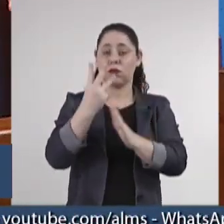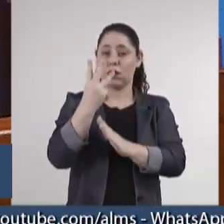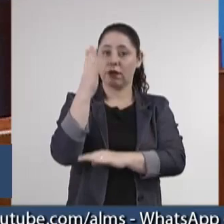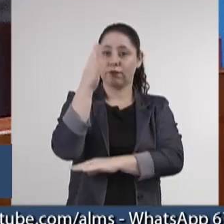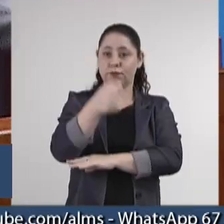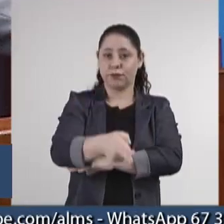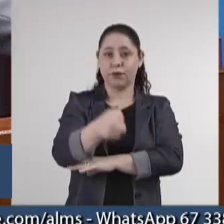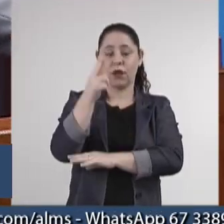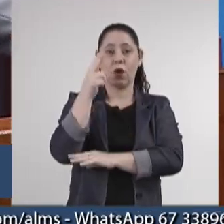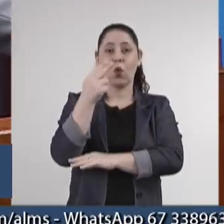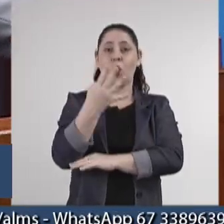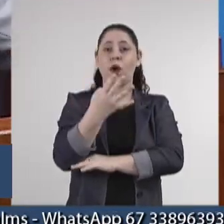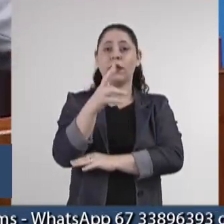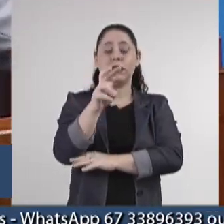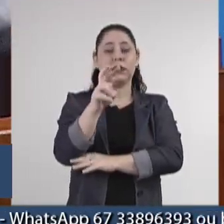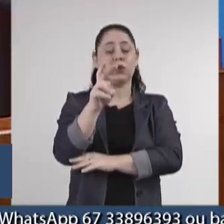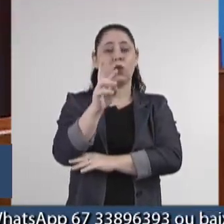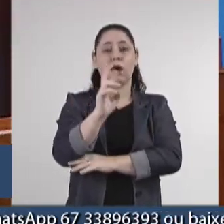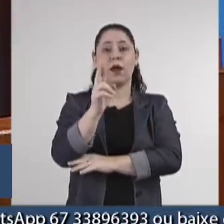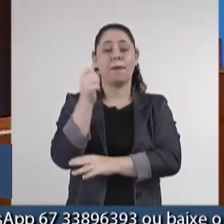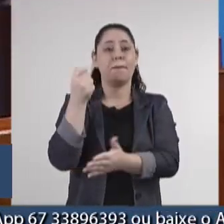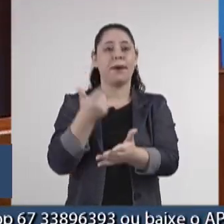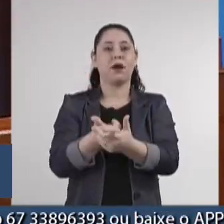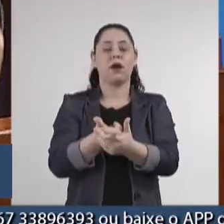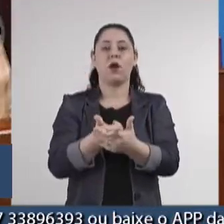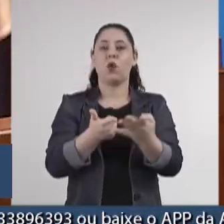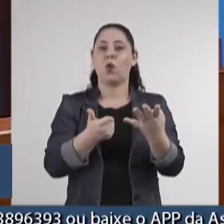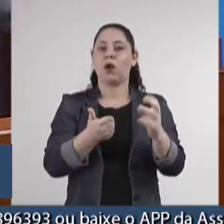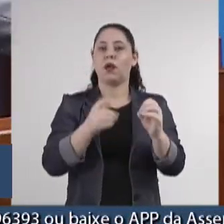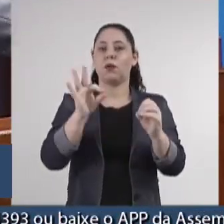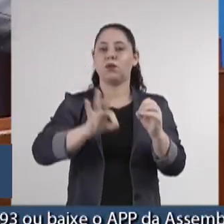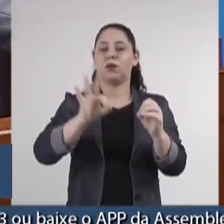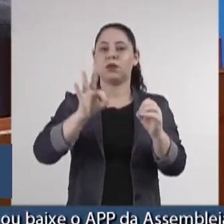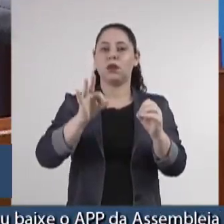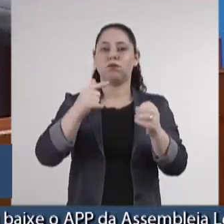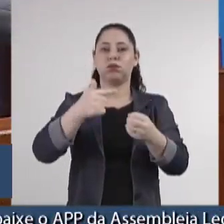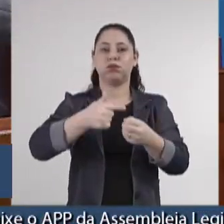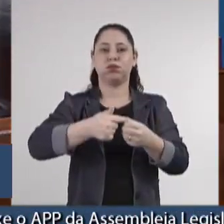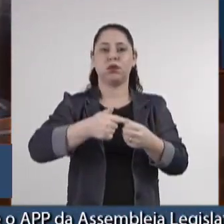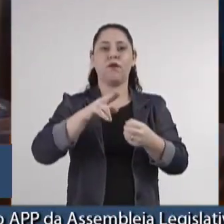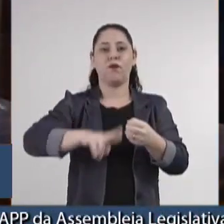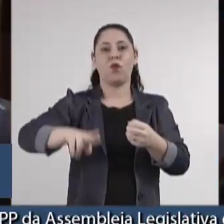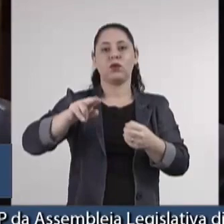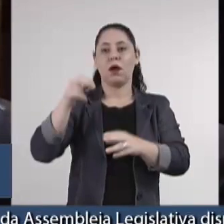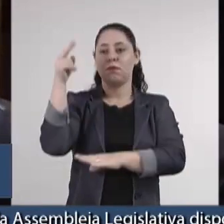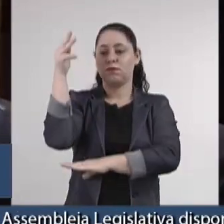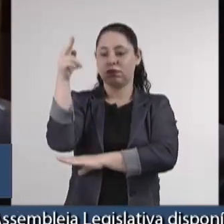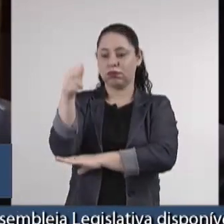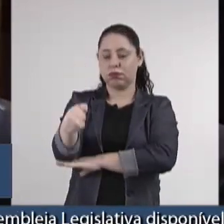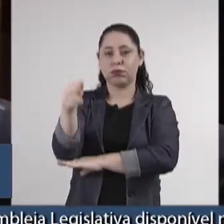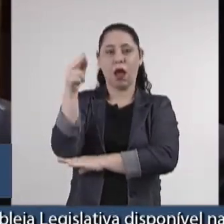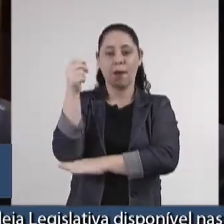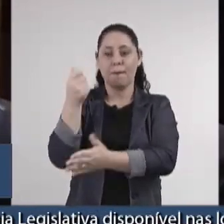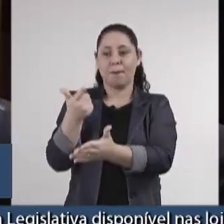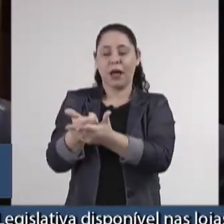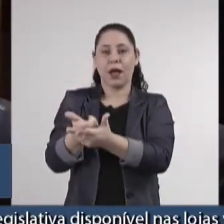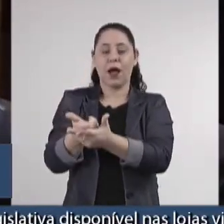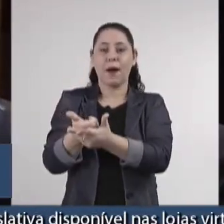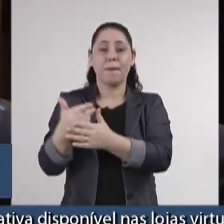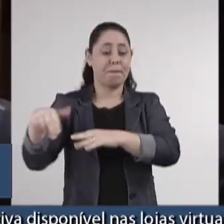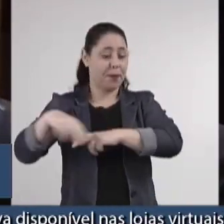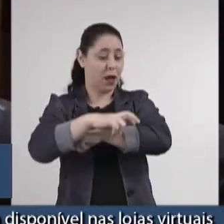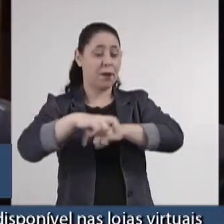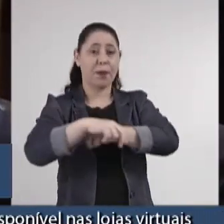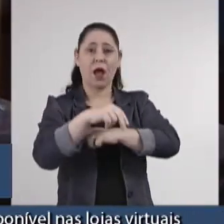pedágios. Iria para R$ 45,00. 40% do que eu gasto de combustível, eu vou gastar. Do valor gasto de combustível, você vai gastar